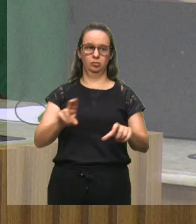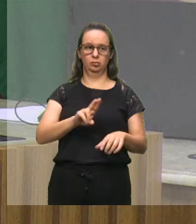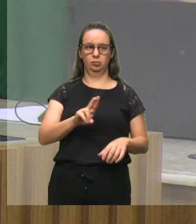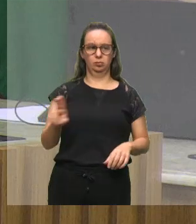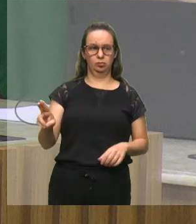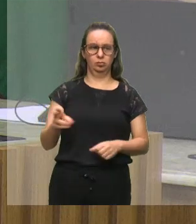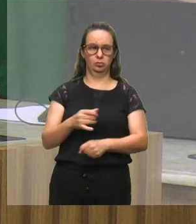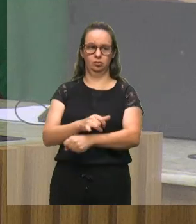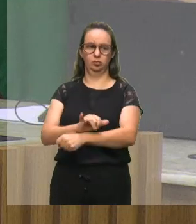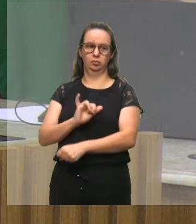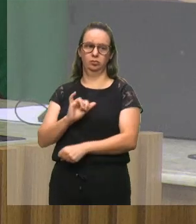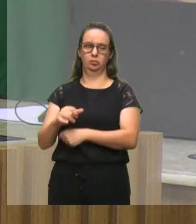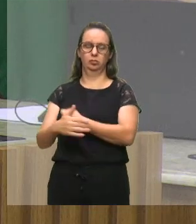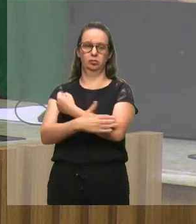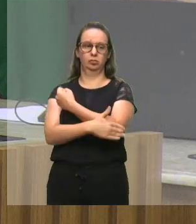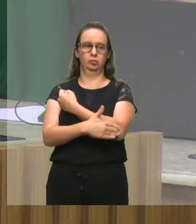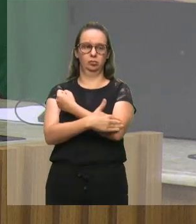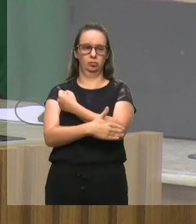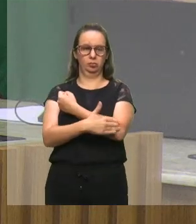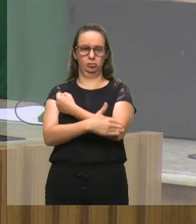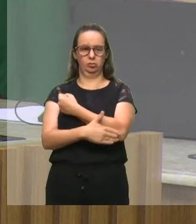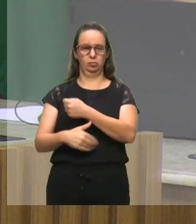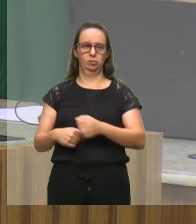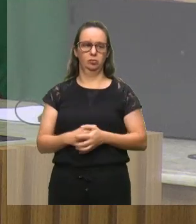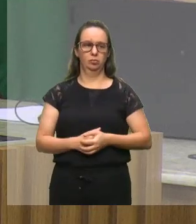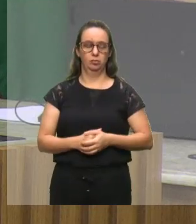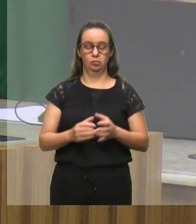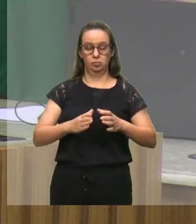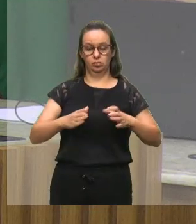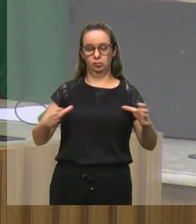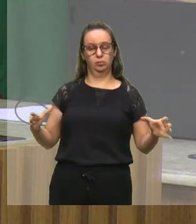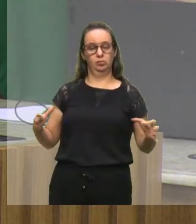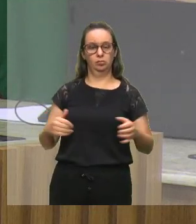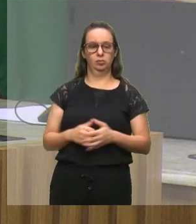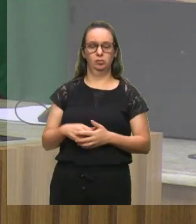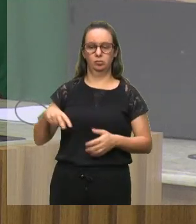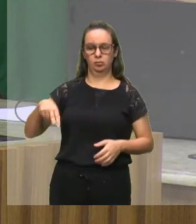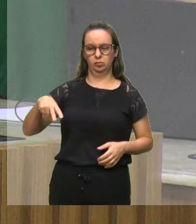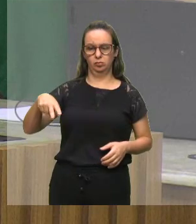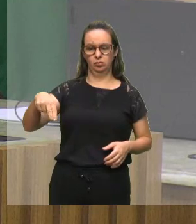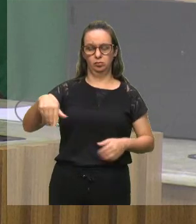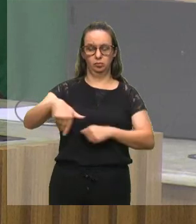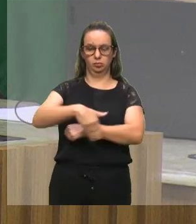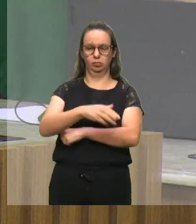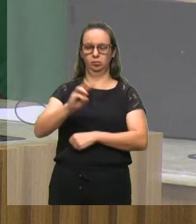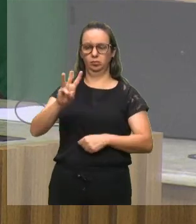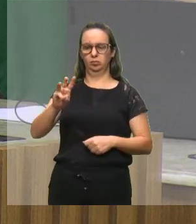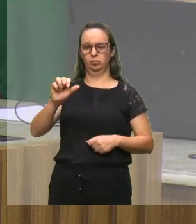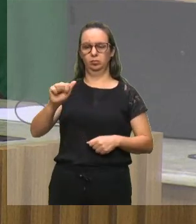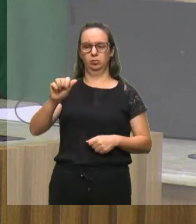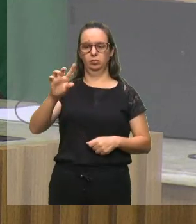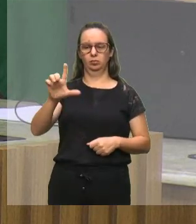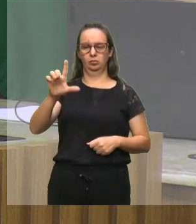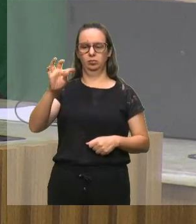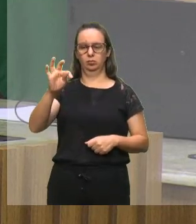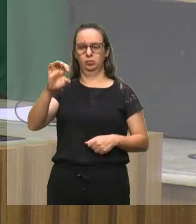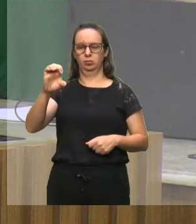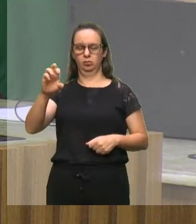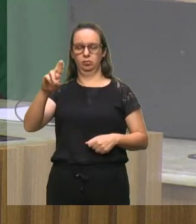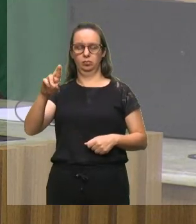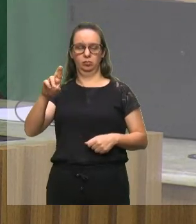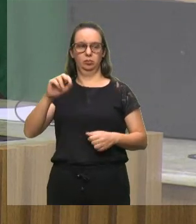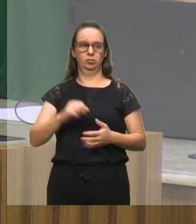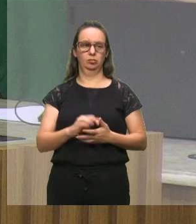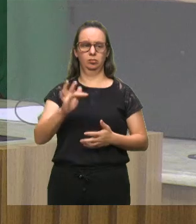logradouros públicos. Prolongamento da pista de caminhada da Walter Fontana. uma equipe de manutenção das praças